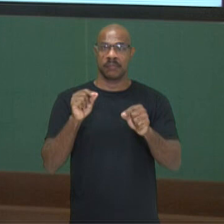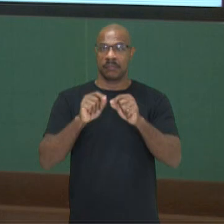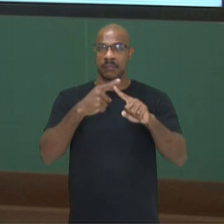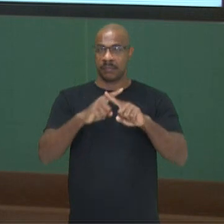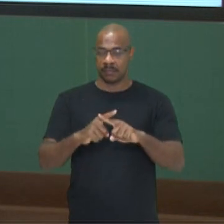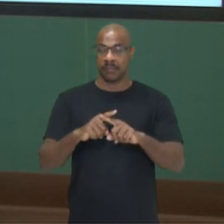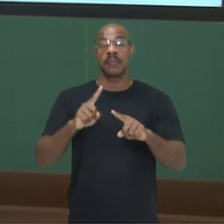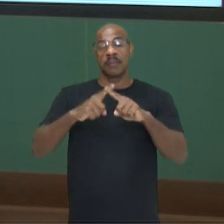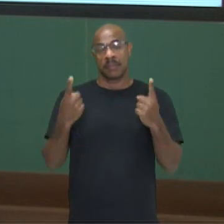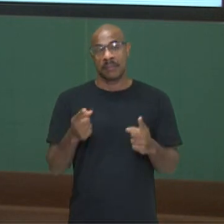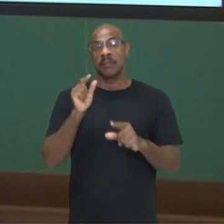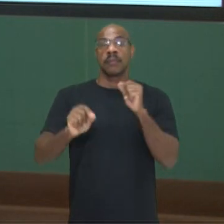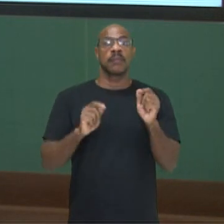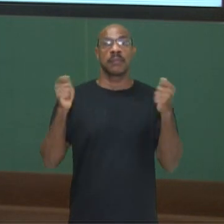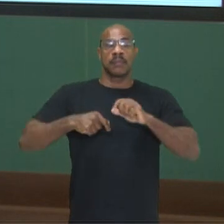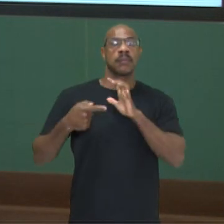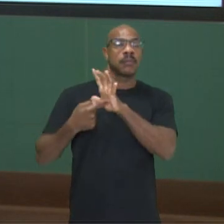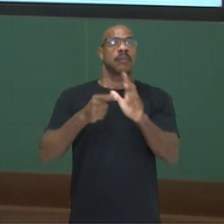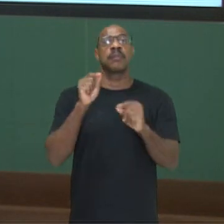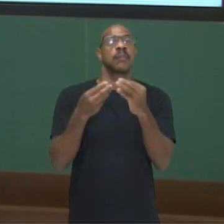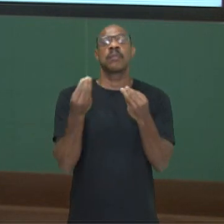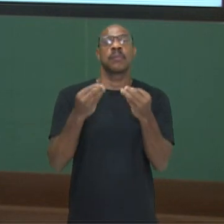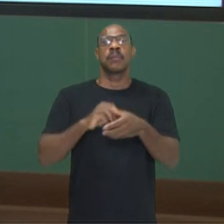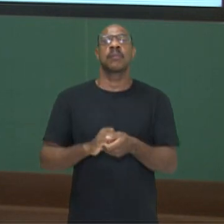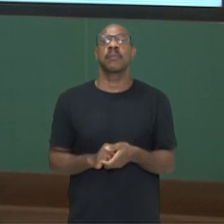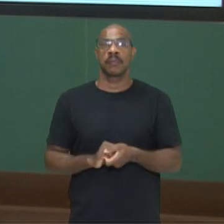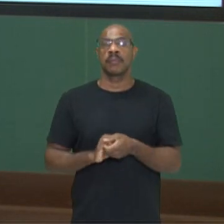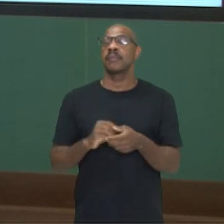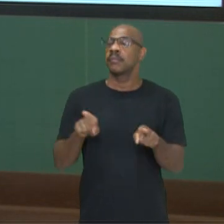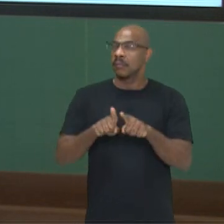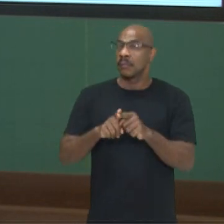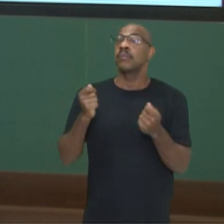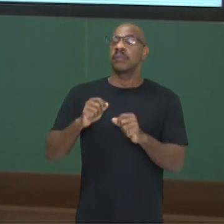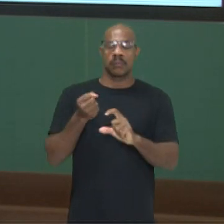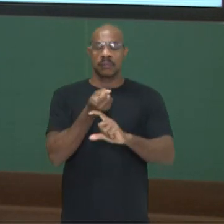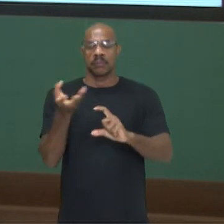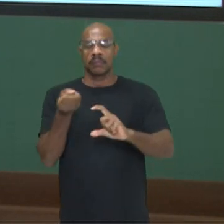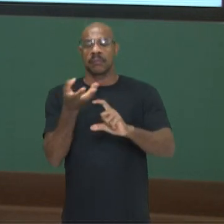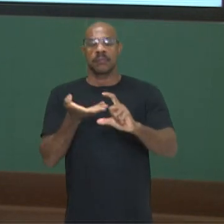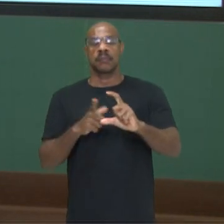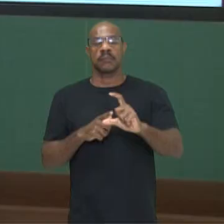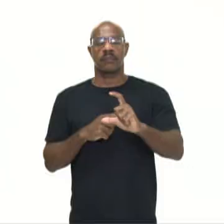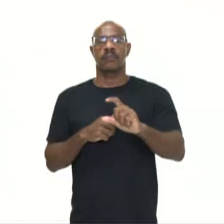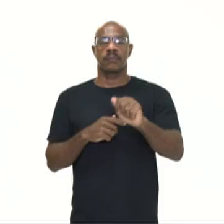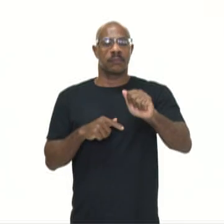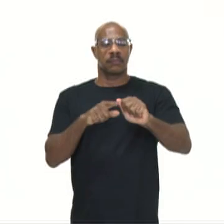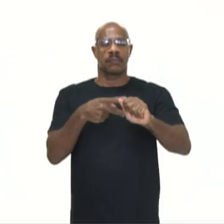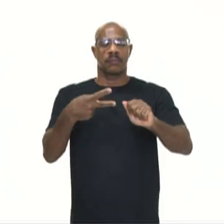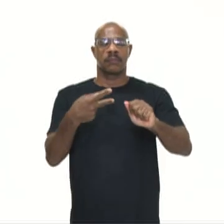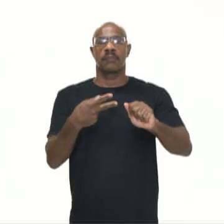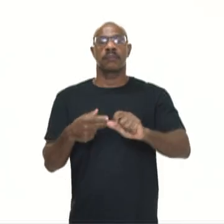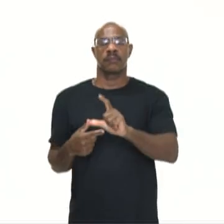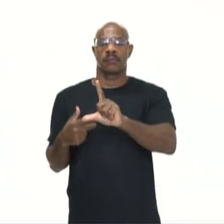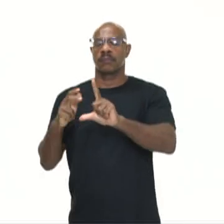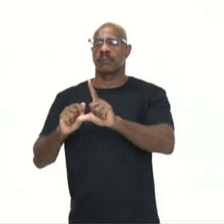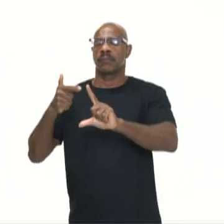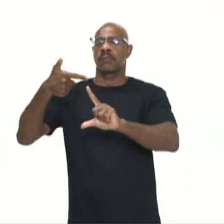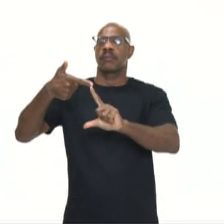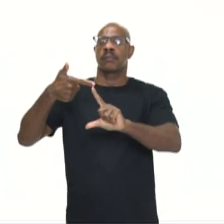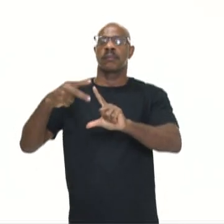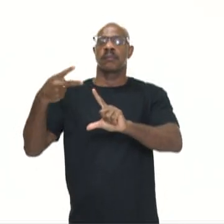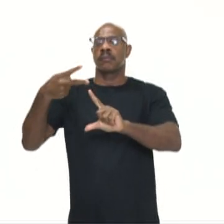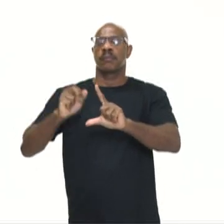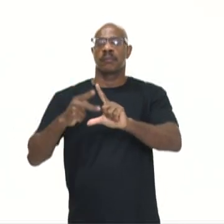Mas também podemos representar isso em forma de uma potência. Área é igual lado ao quadrado.